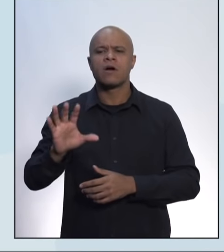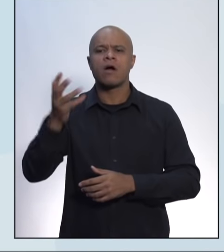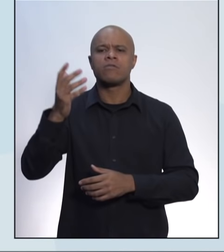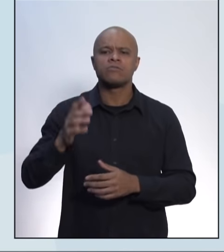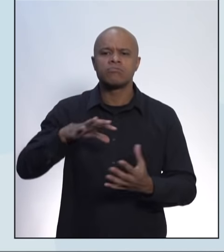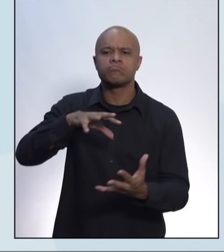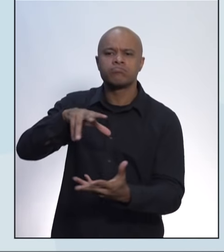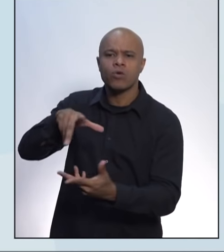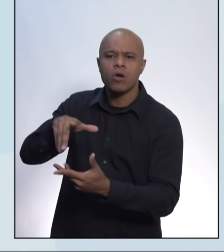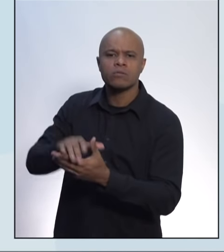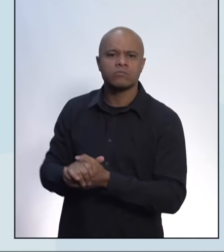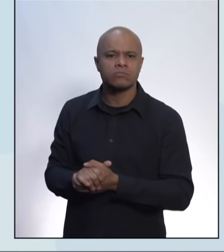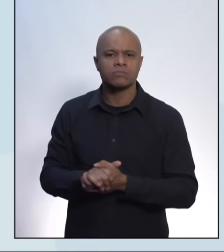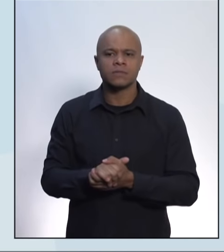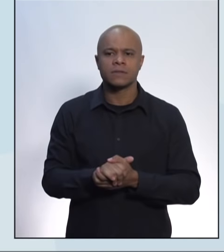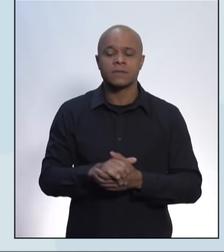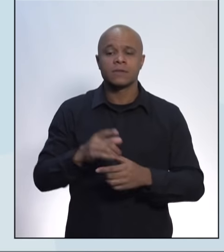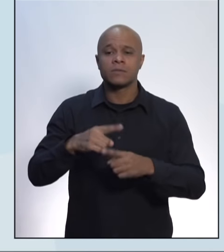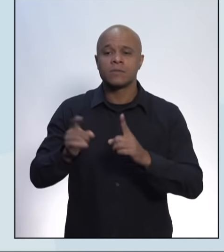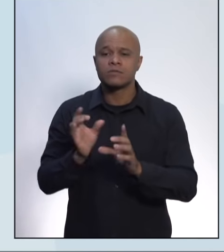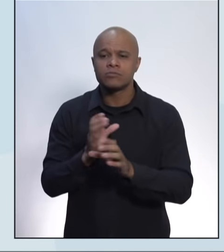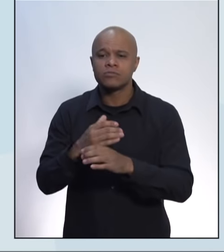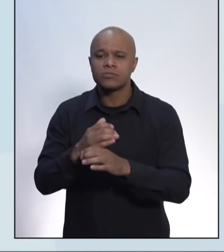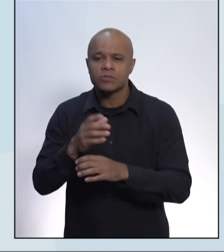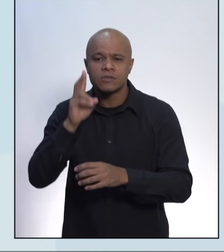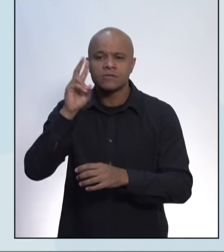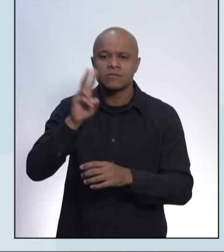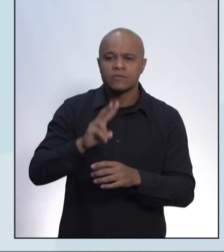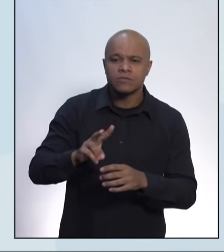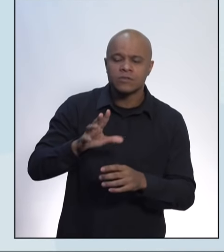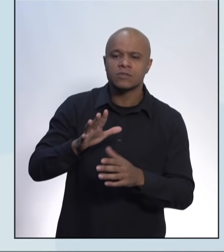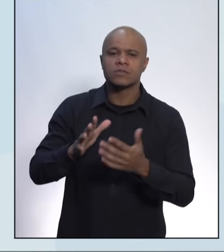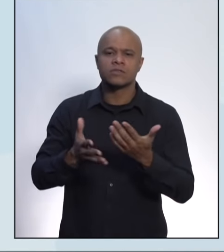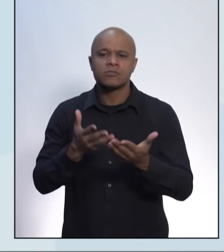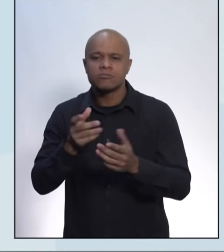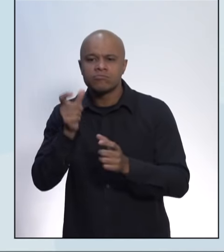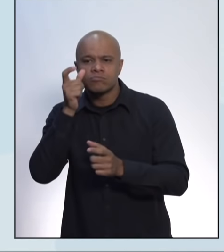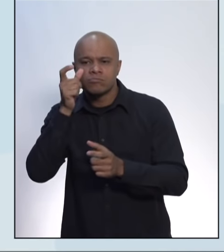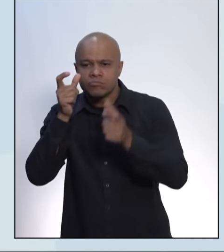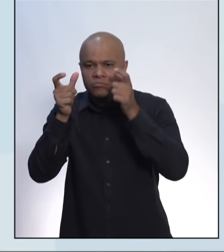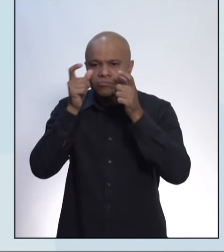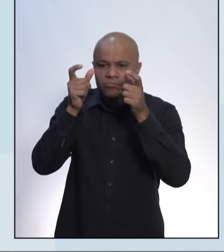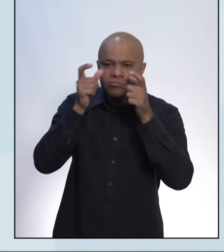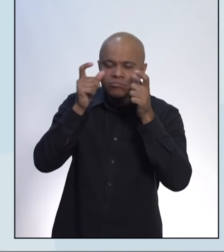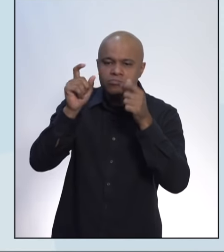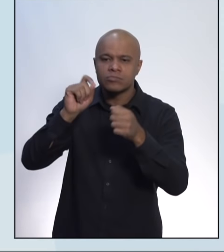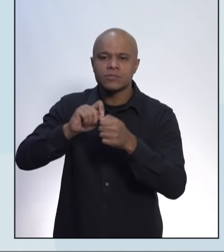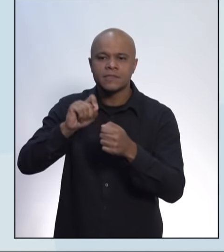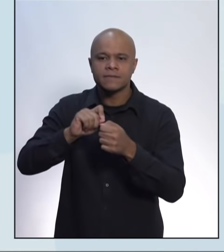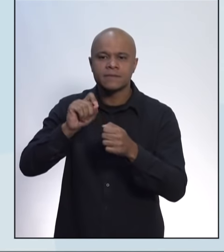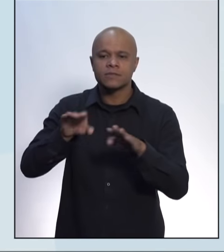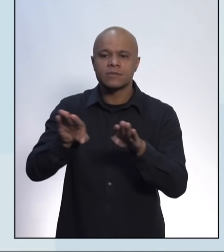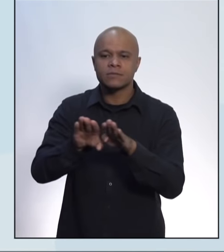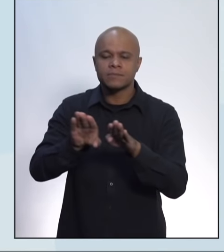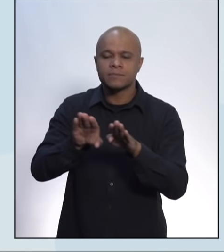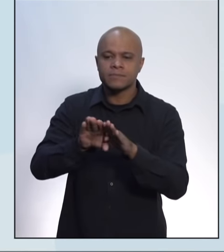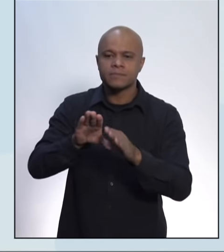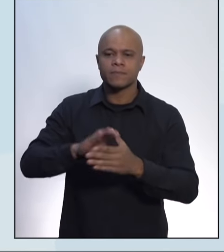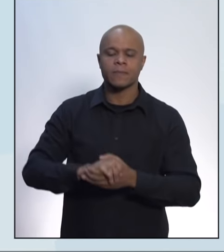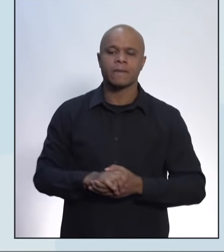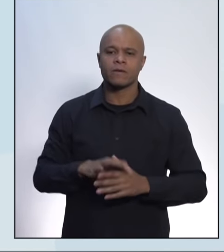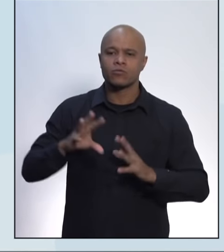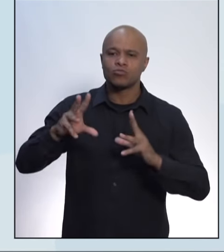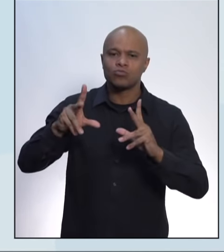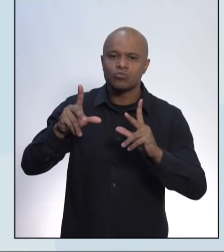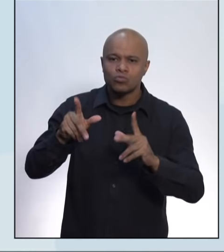acontece no mundo tão cientista ele meio todo cervejas ele faz observações é look